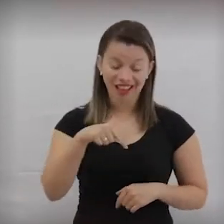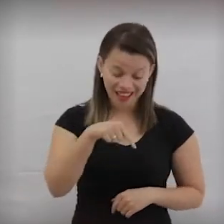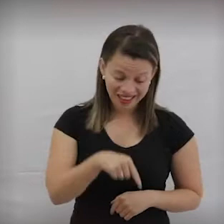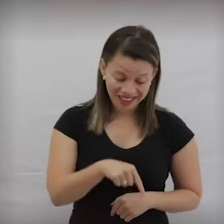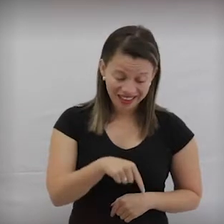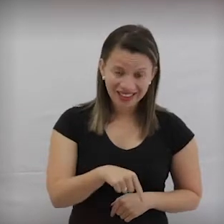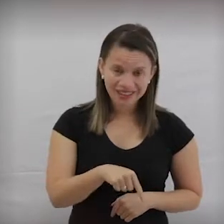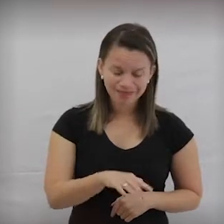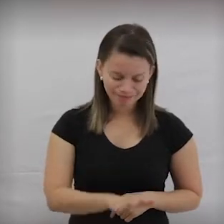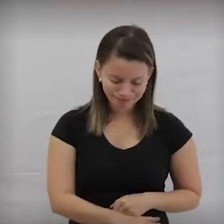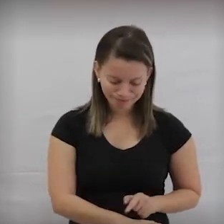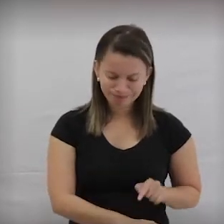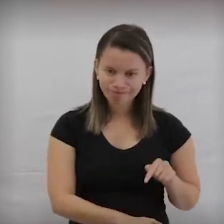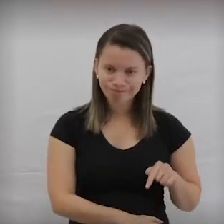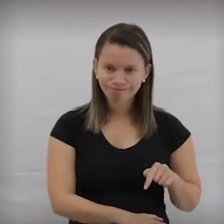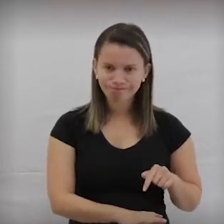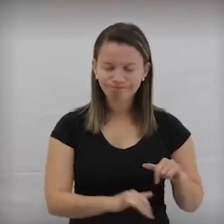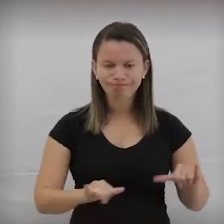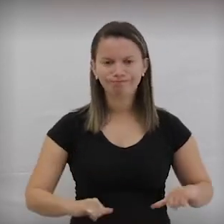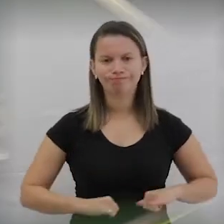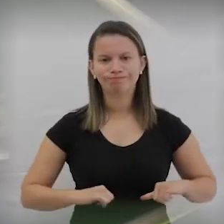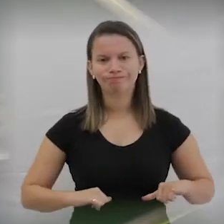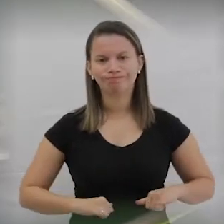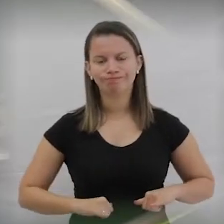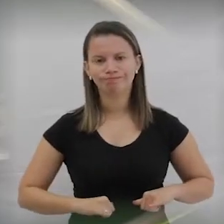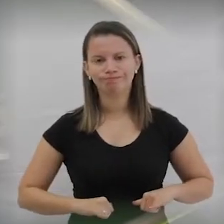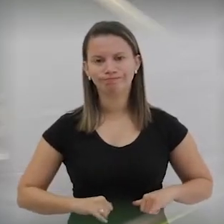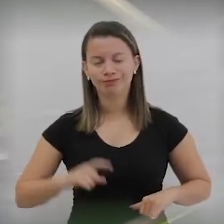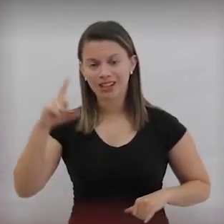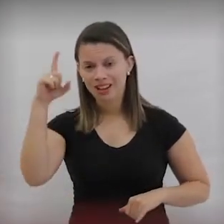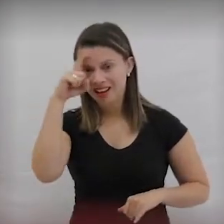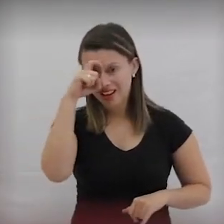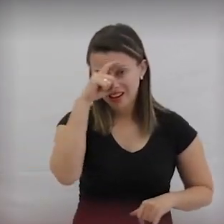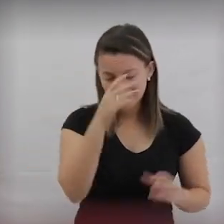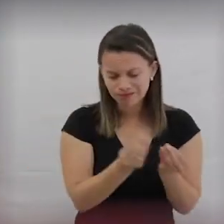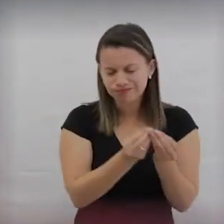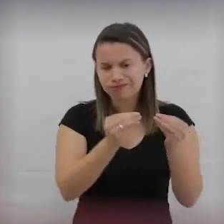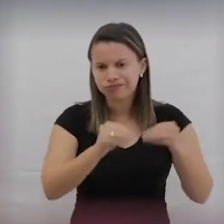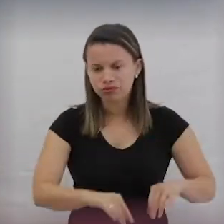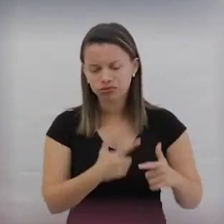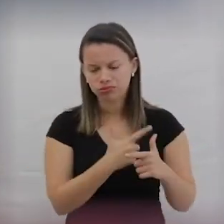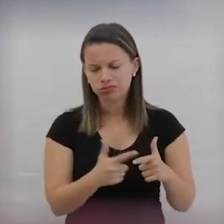que têm mais dificuldade de desenvolvimento. São aquelas que apresentam mais problemas.